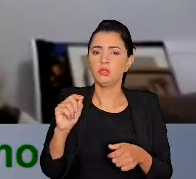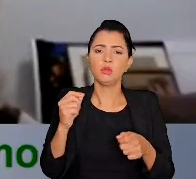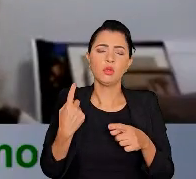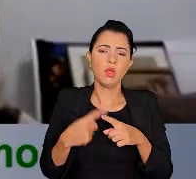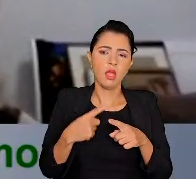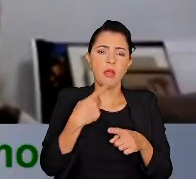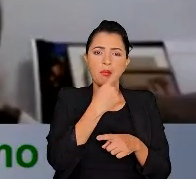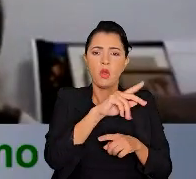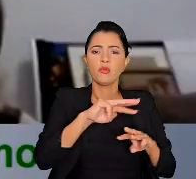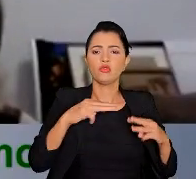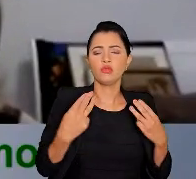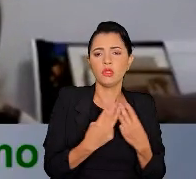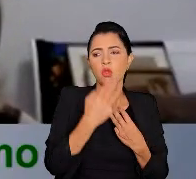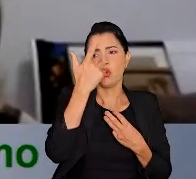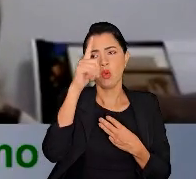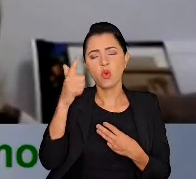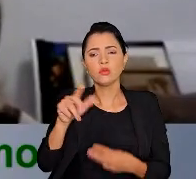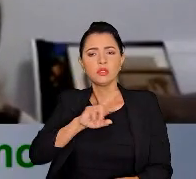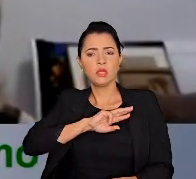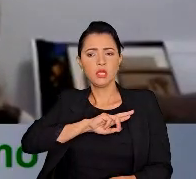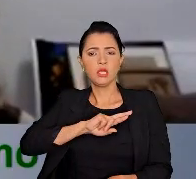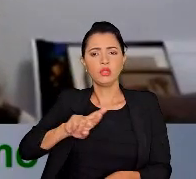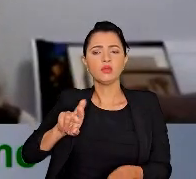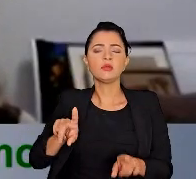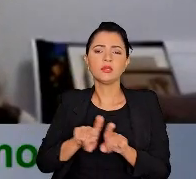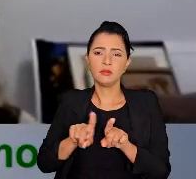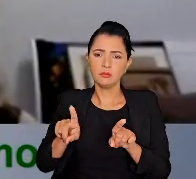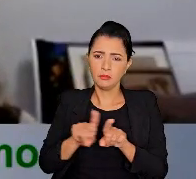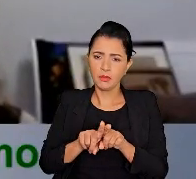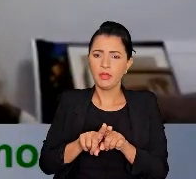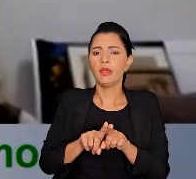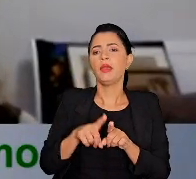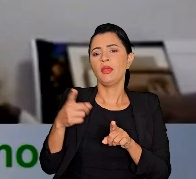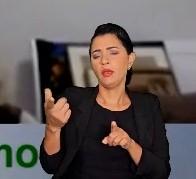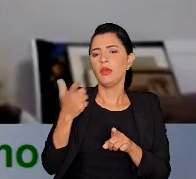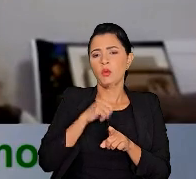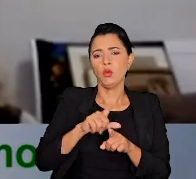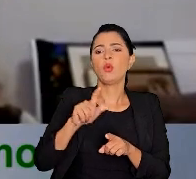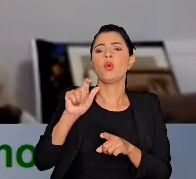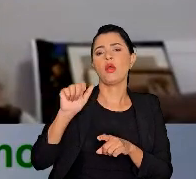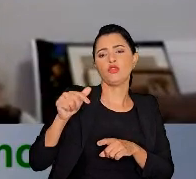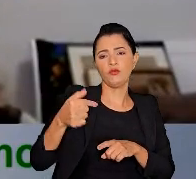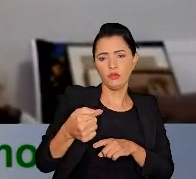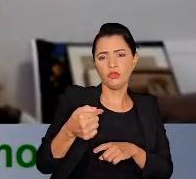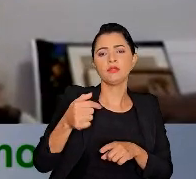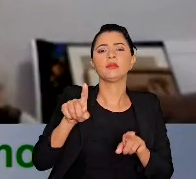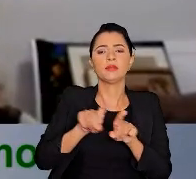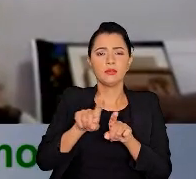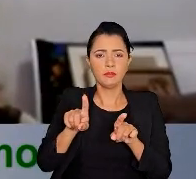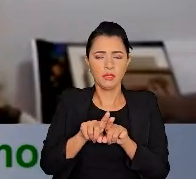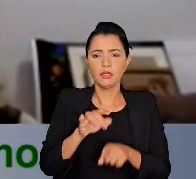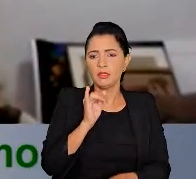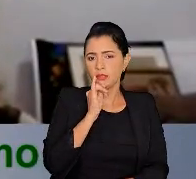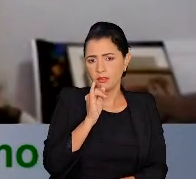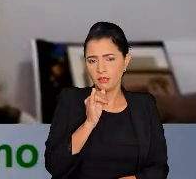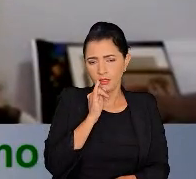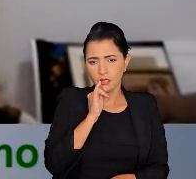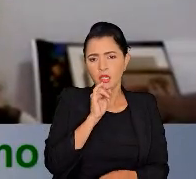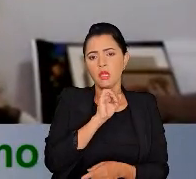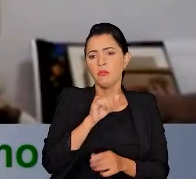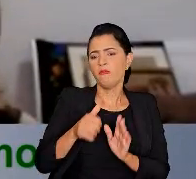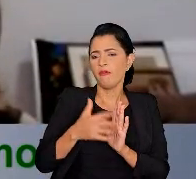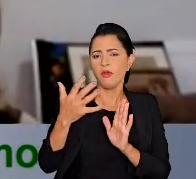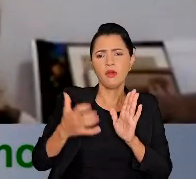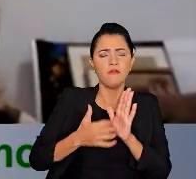dos judeus, mas de várias denominações sabatistas, os adventistas, por exemplo, que são também centenas de